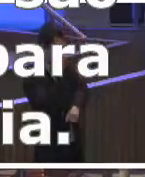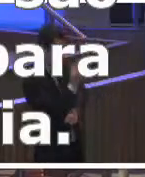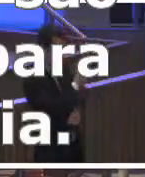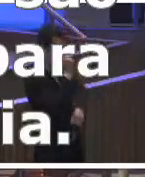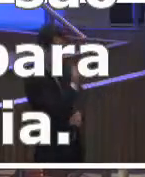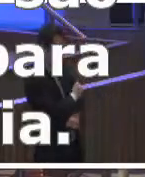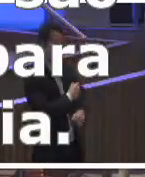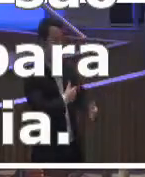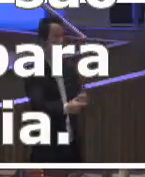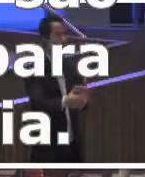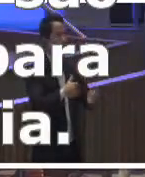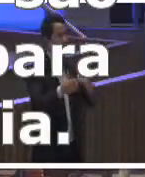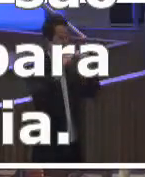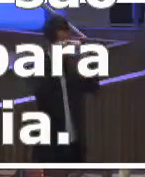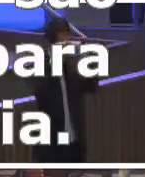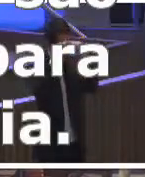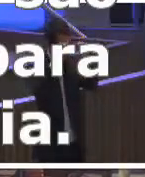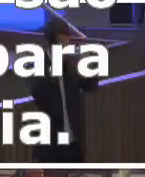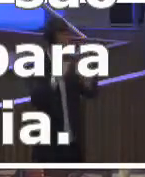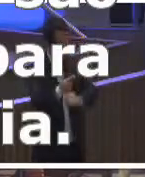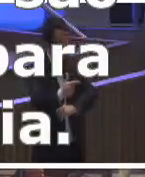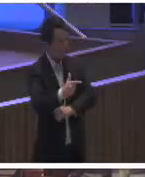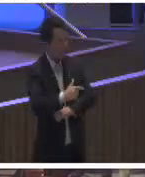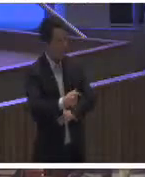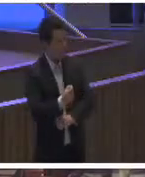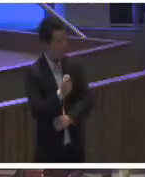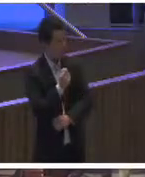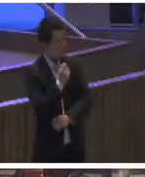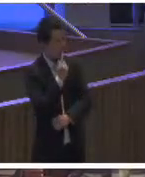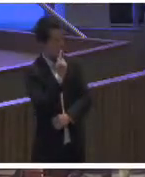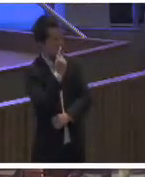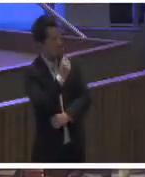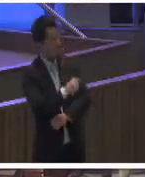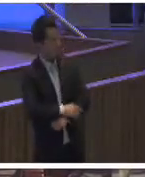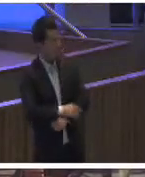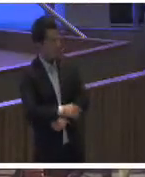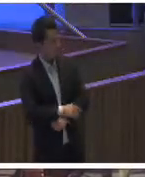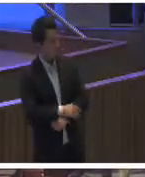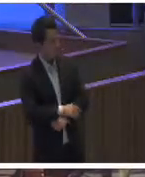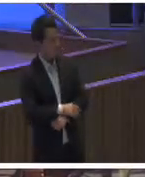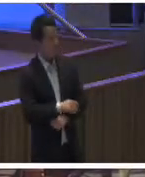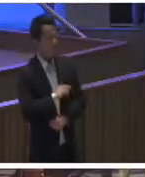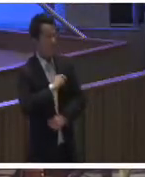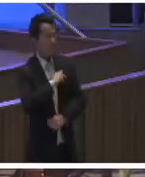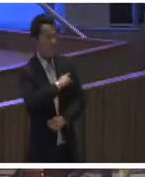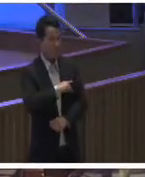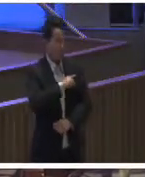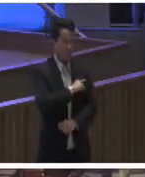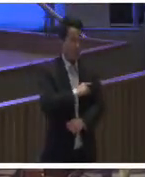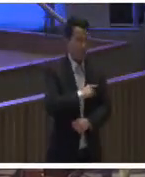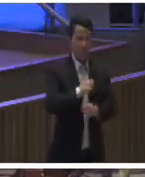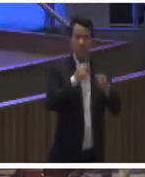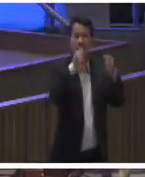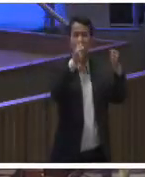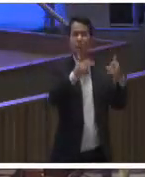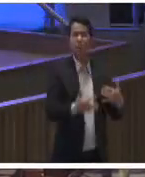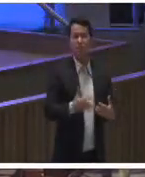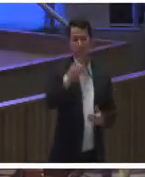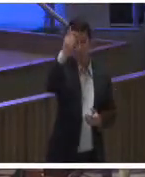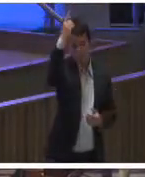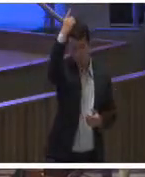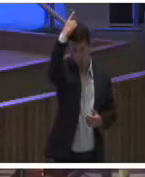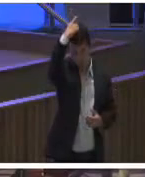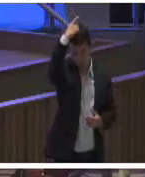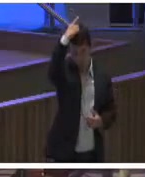desobediência. Além dos carismas, que são os dons, e das demonstrações da ação do Espírito Santo no